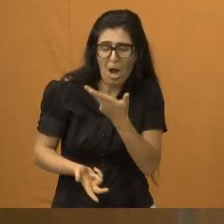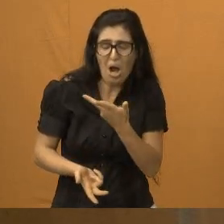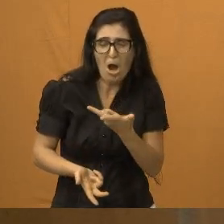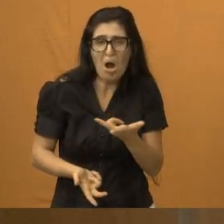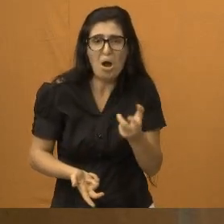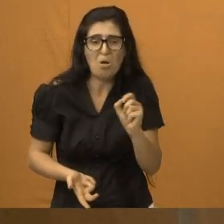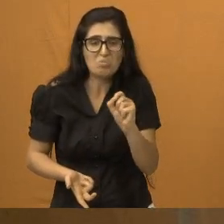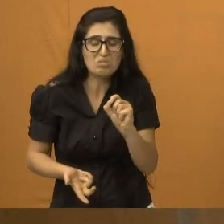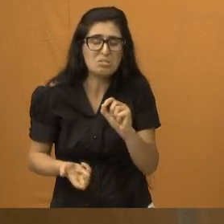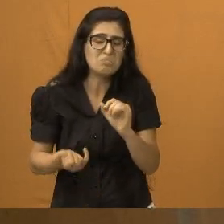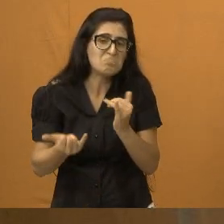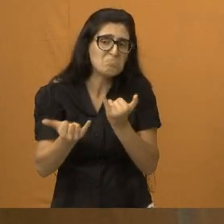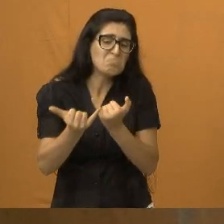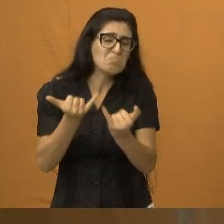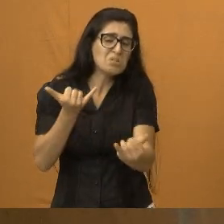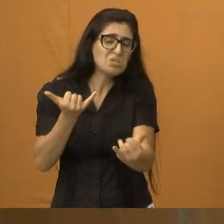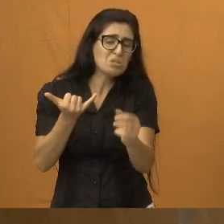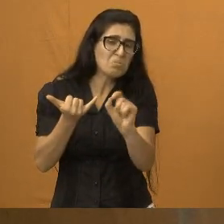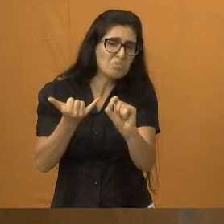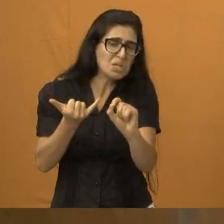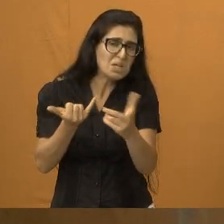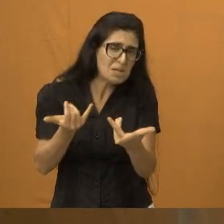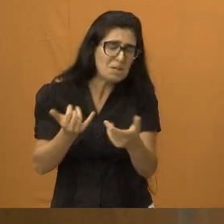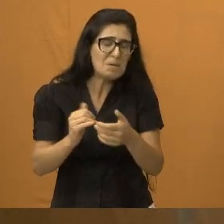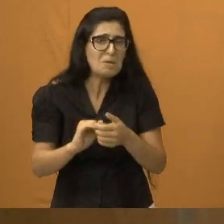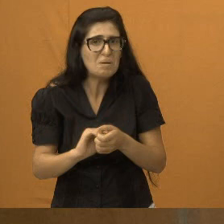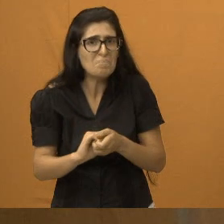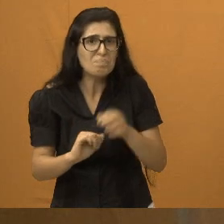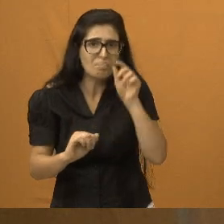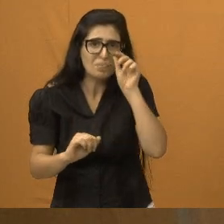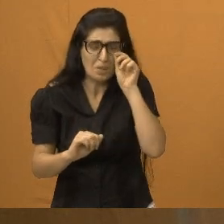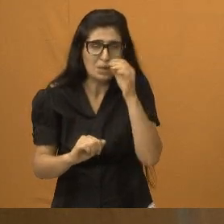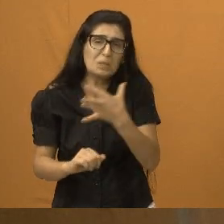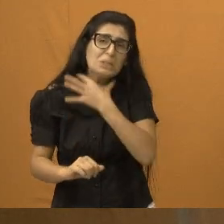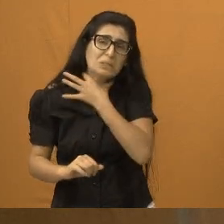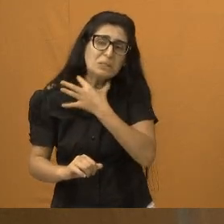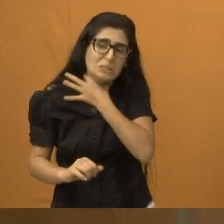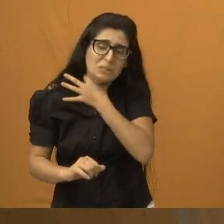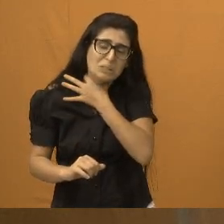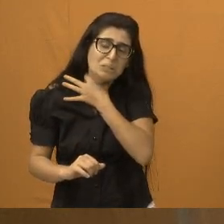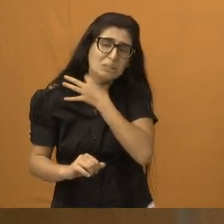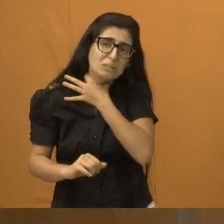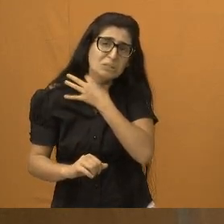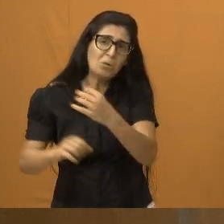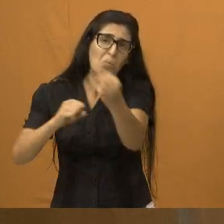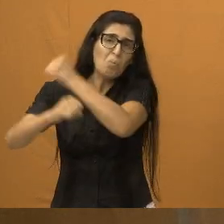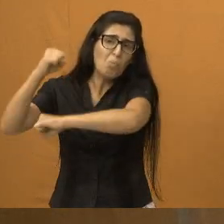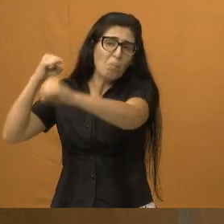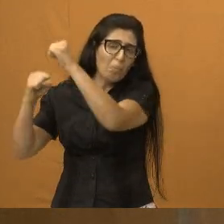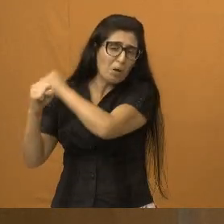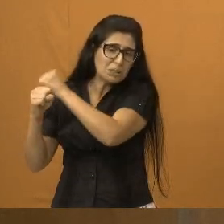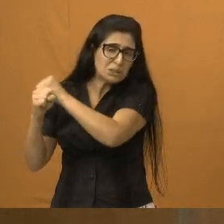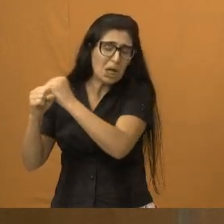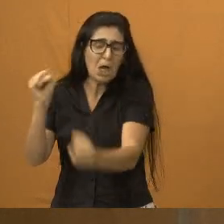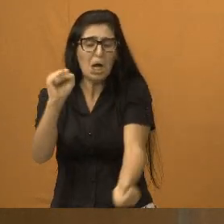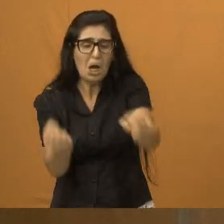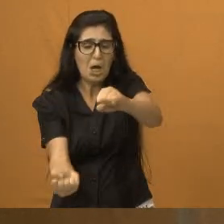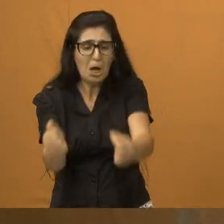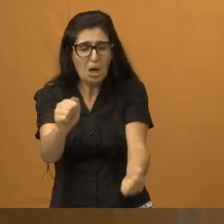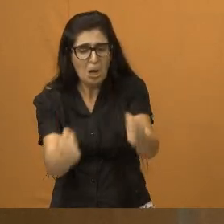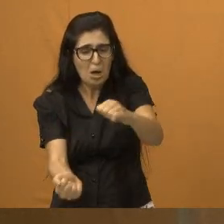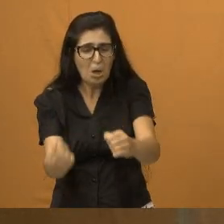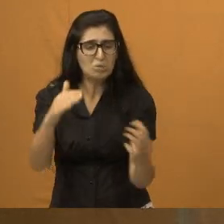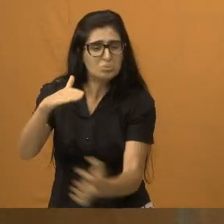ser caracterizada de uma forma na qual, com a crise ano passado, né, onde a automobilística também foi